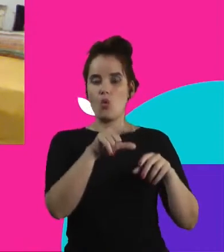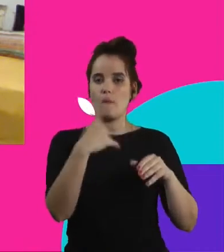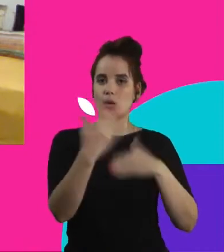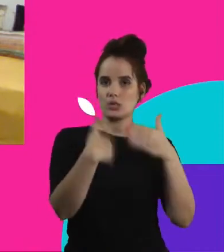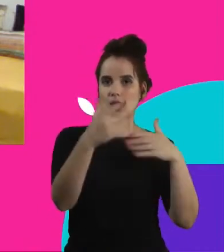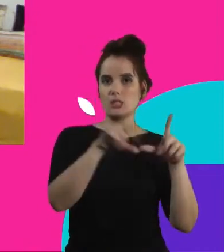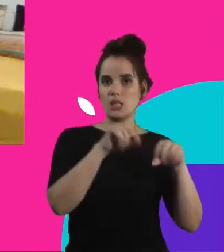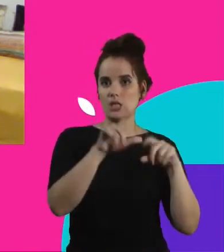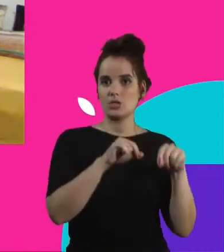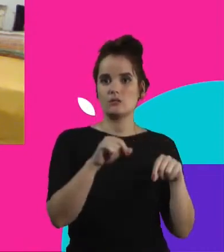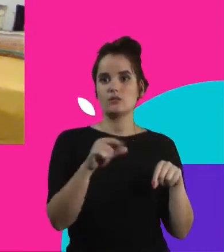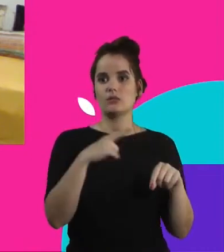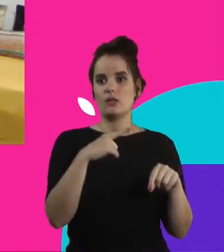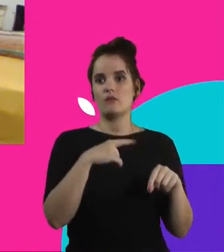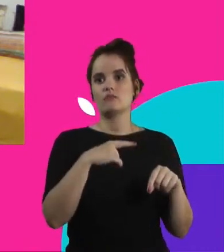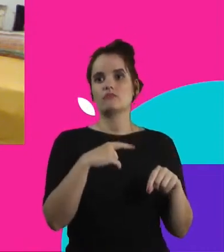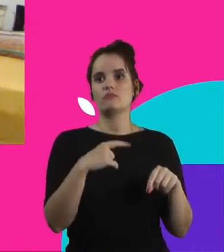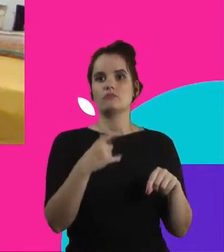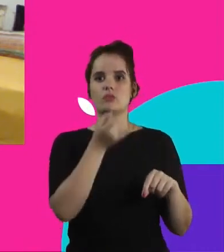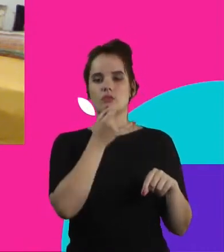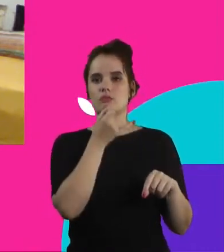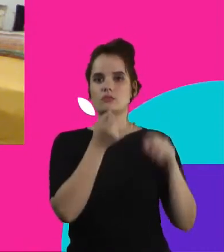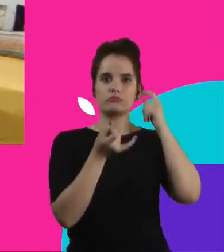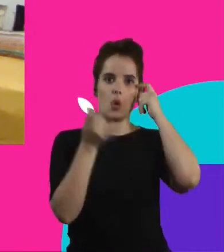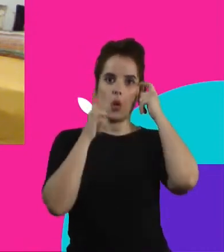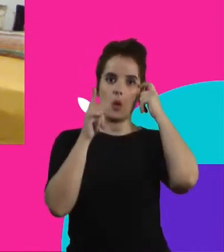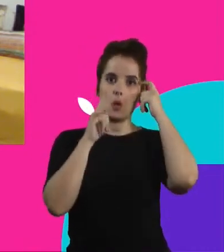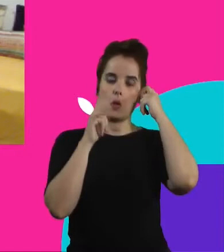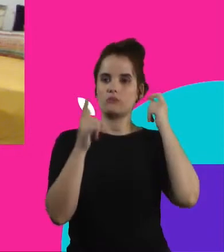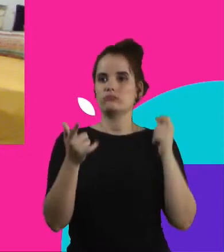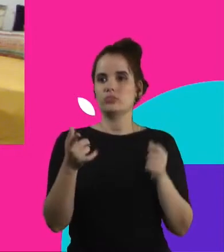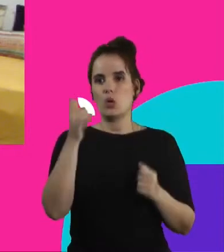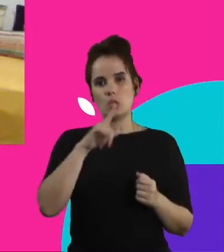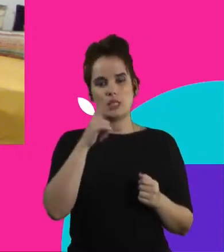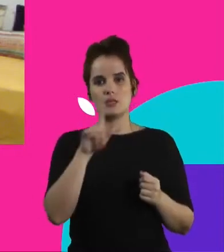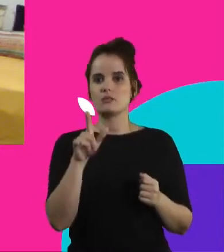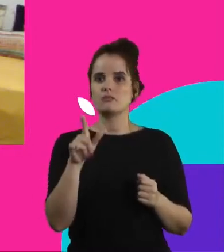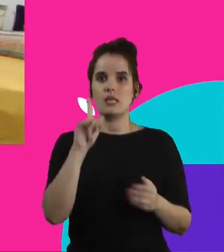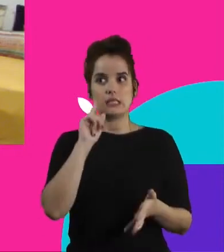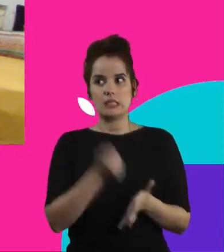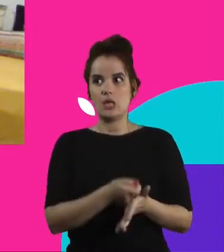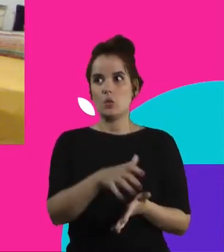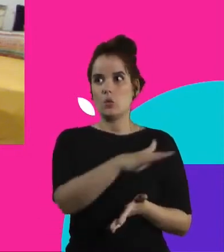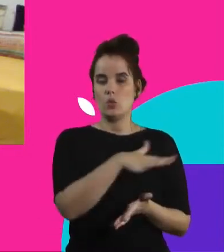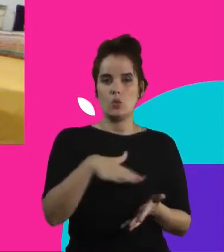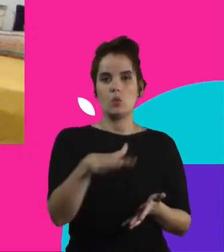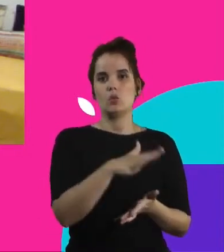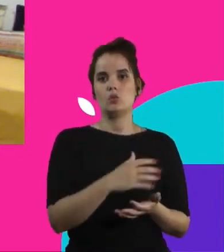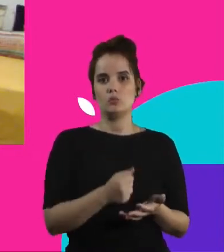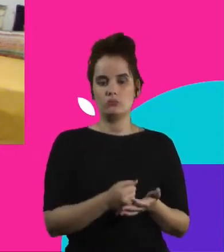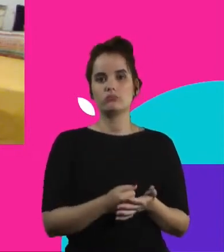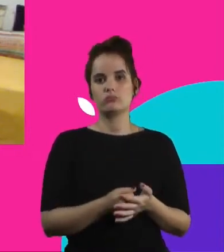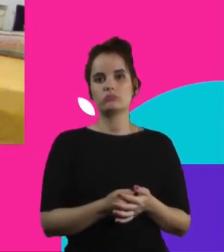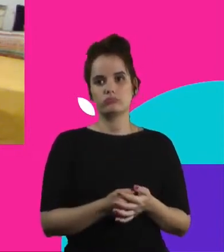que, nossa, a gente conseguiu ser muito intencional e ajudar, né, os tomadores de decisões ou tomadora de decisão a mitigar,